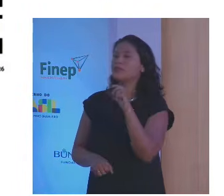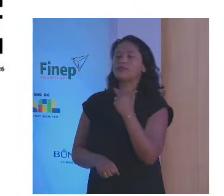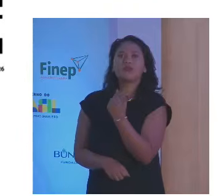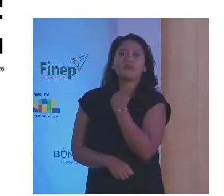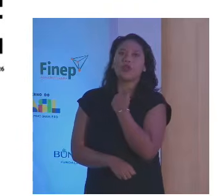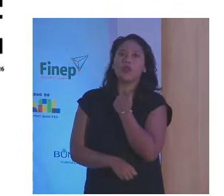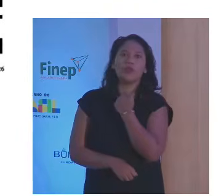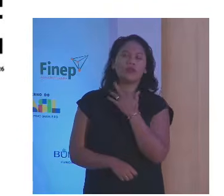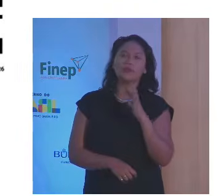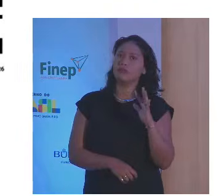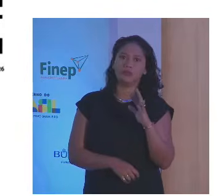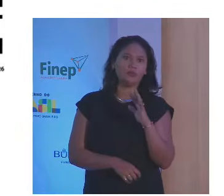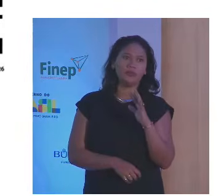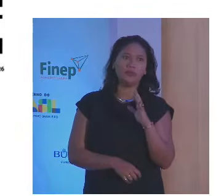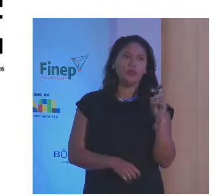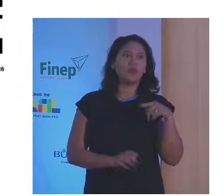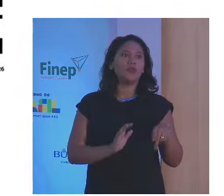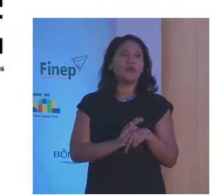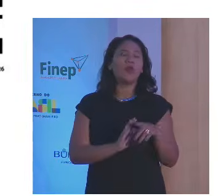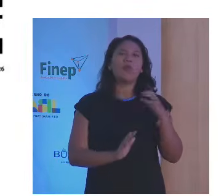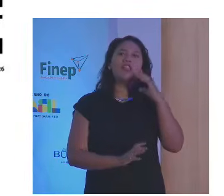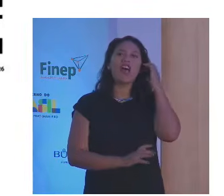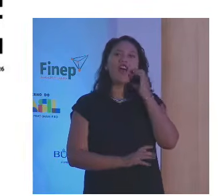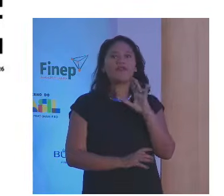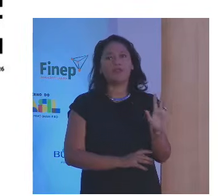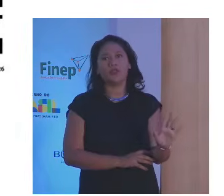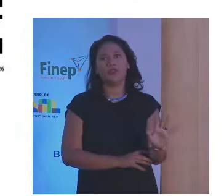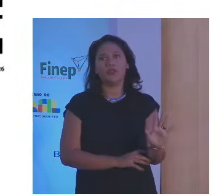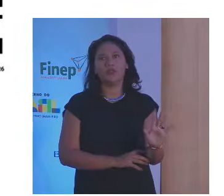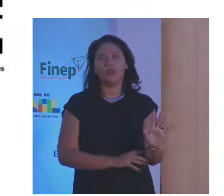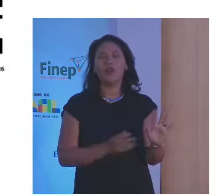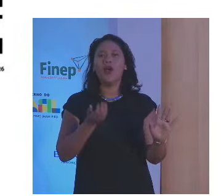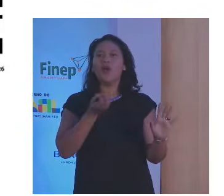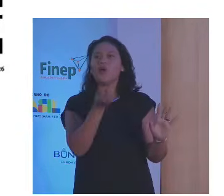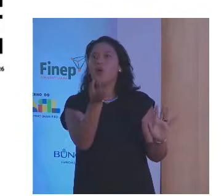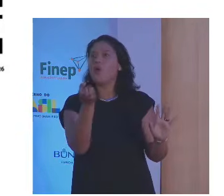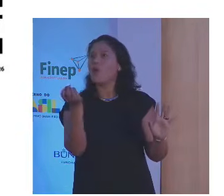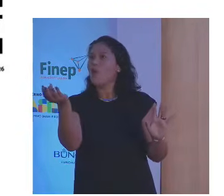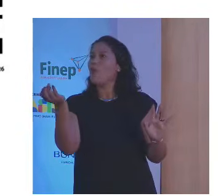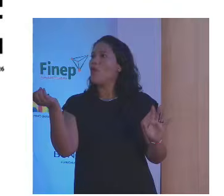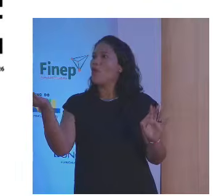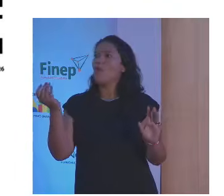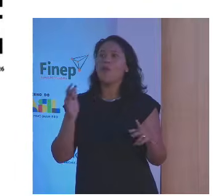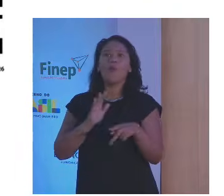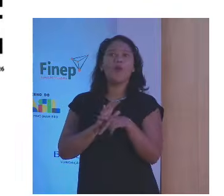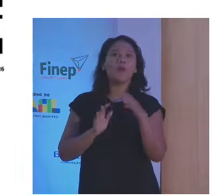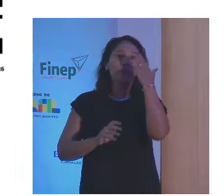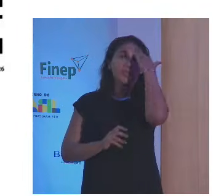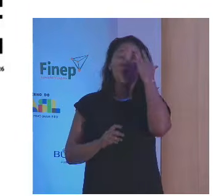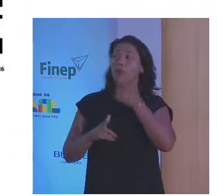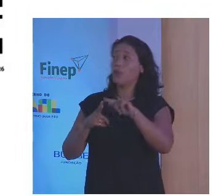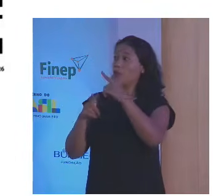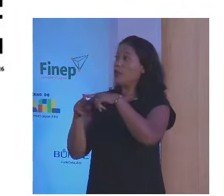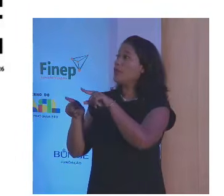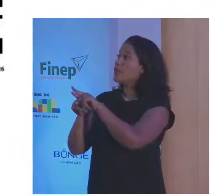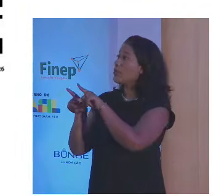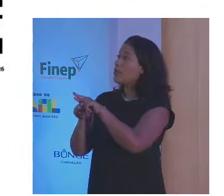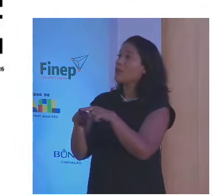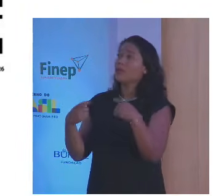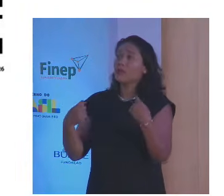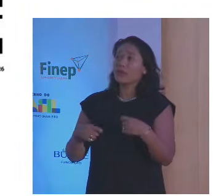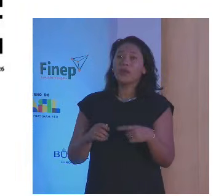ser Charles Darwin. Vocês agora têm que ser bons comunicadores, têm que entregar a solução, têm que entender do problema e ainda